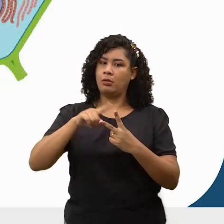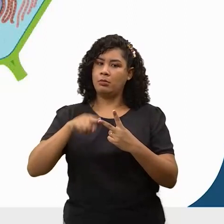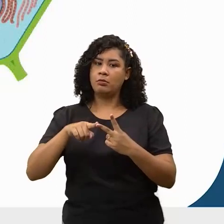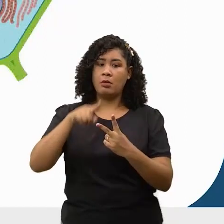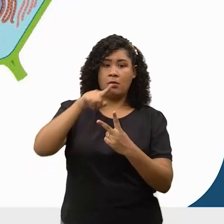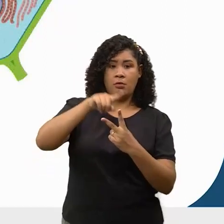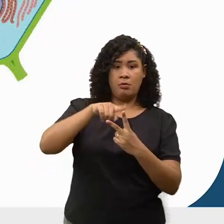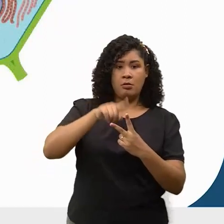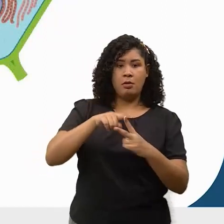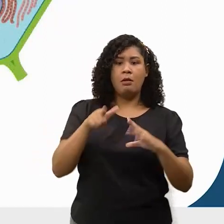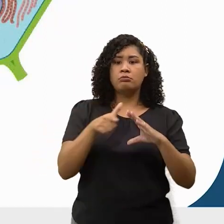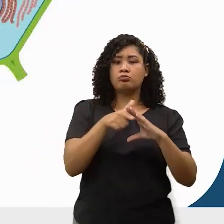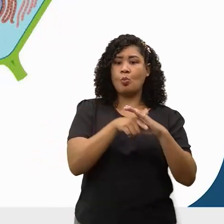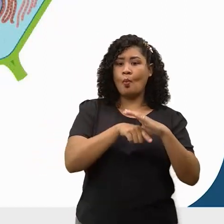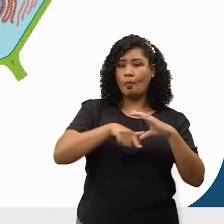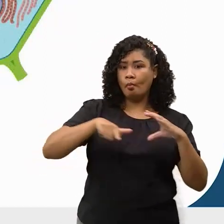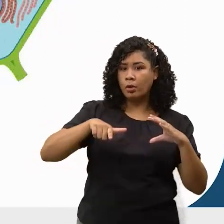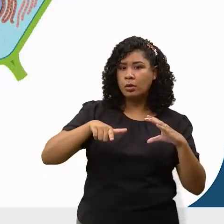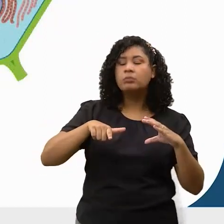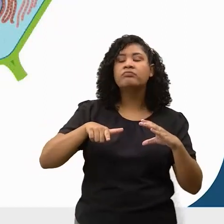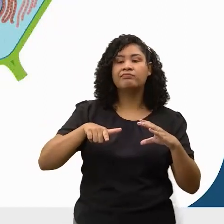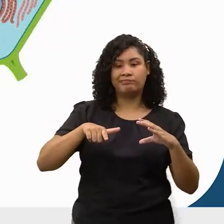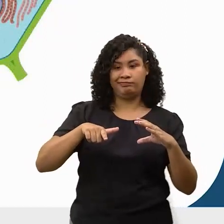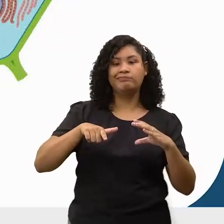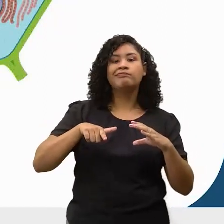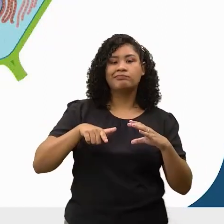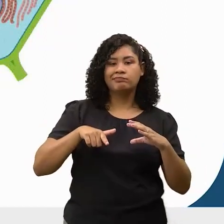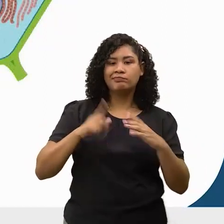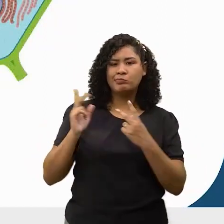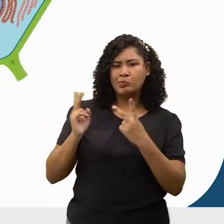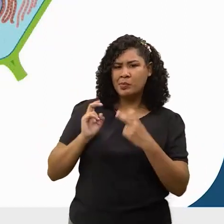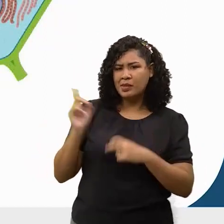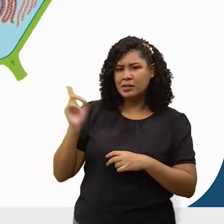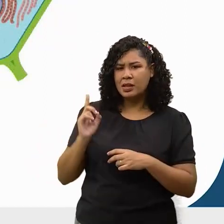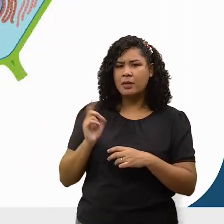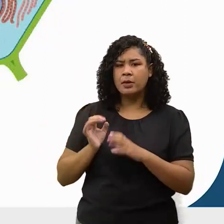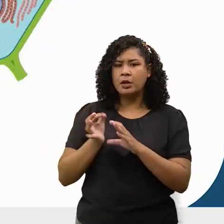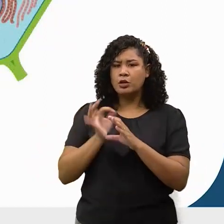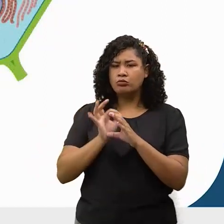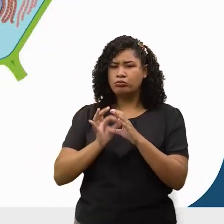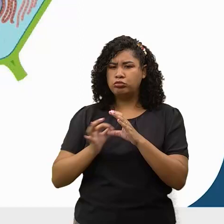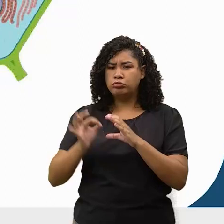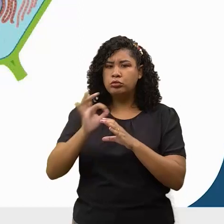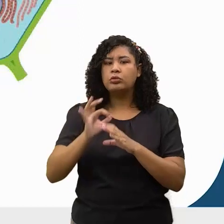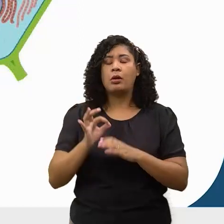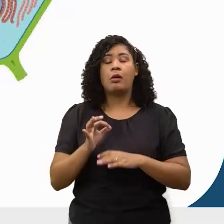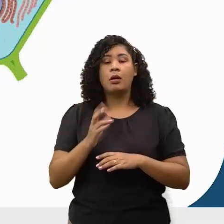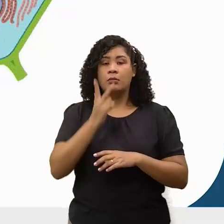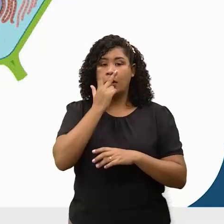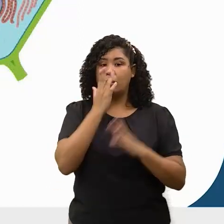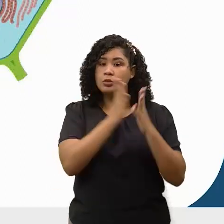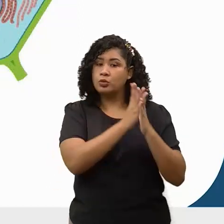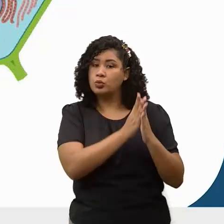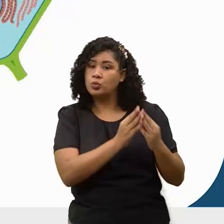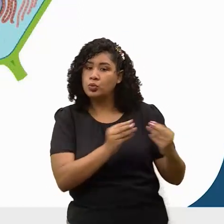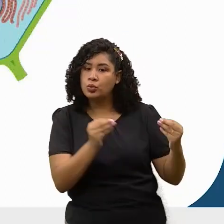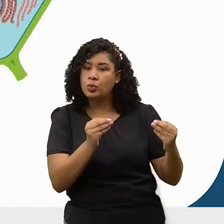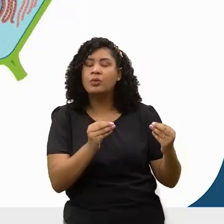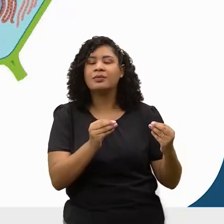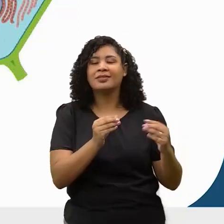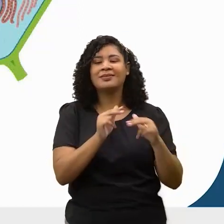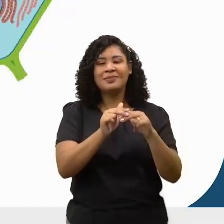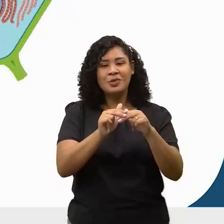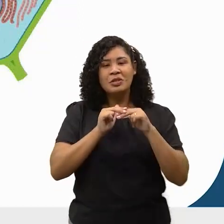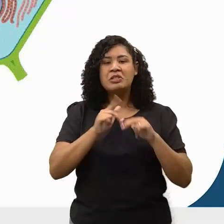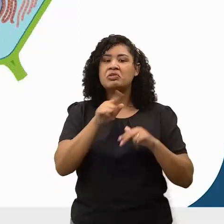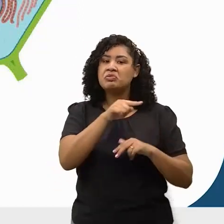perdem o núcleo. As hemácias, por exemplo, perdem o seu núcleo. Por isso fazem fermentação lática e